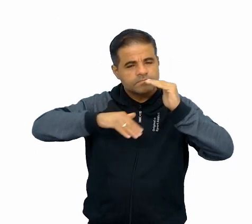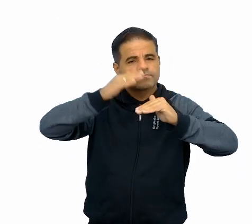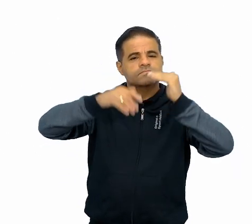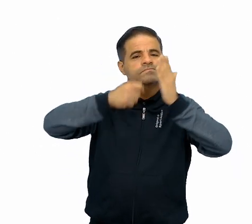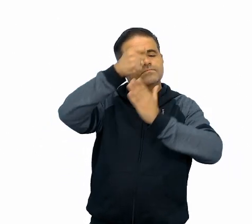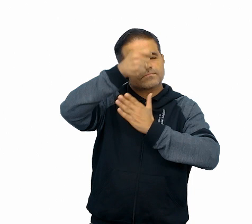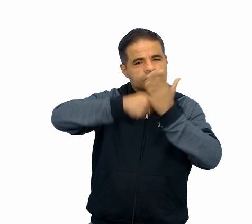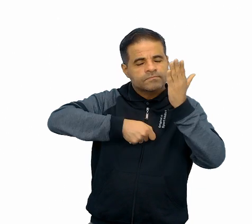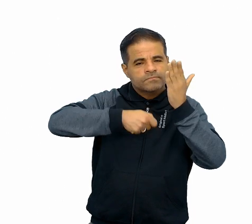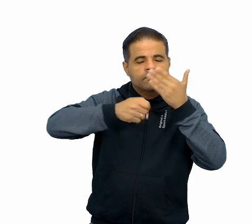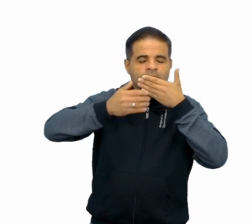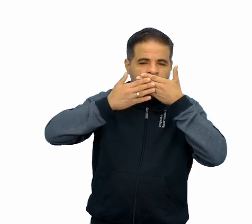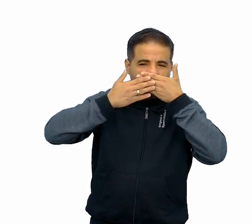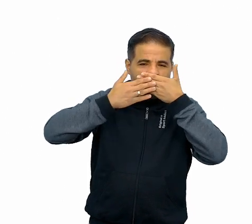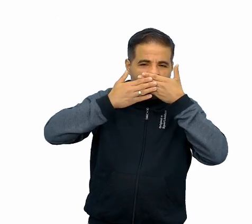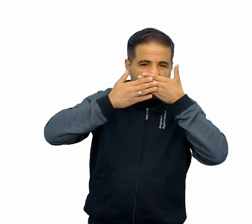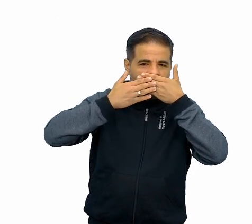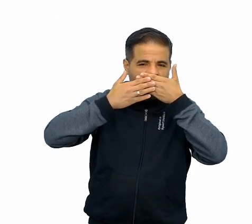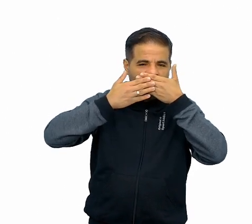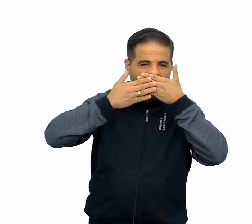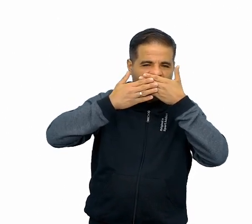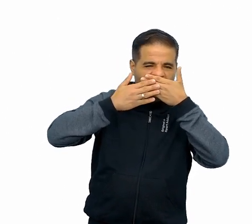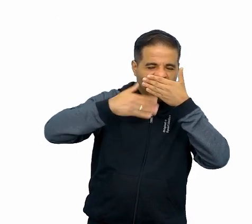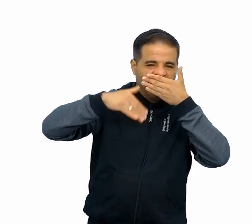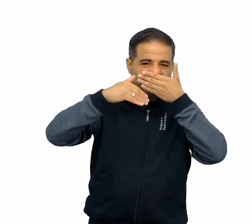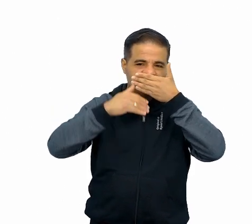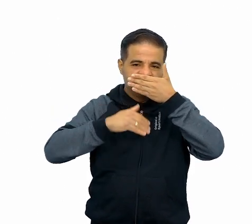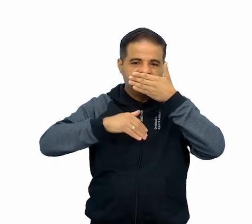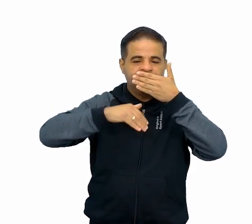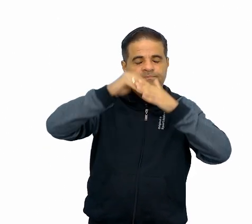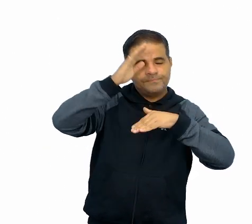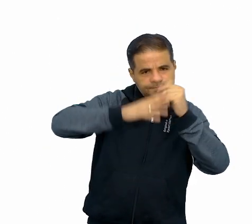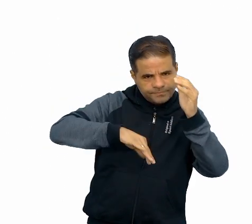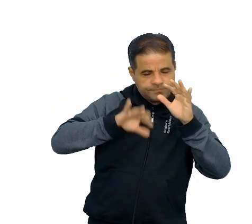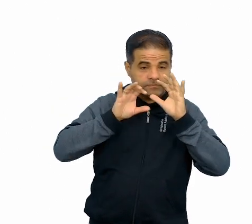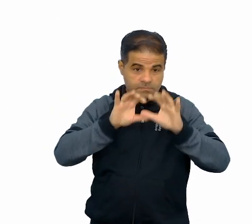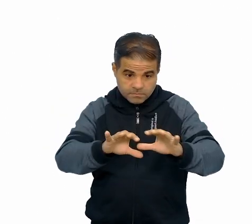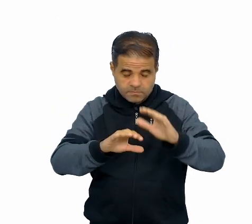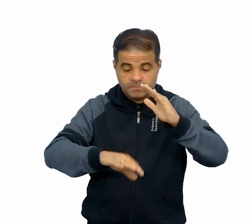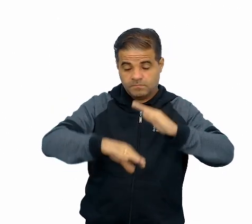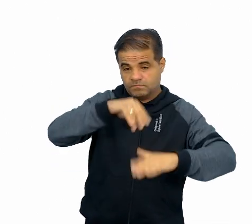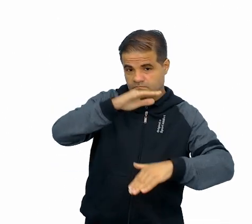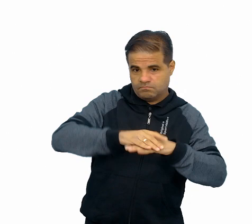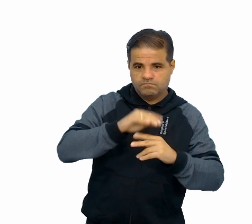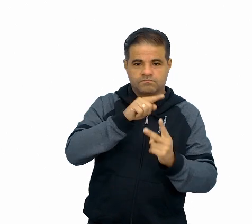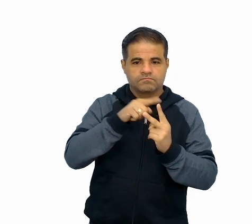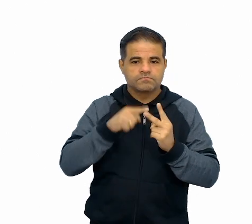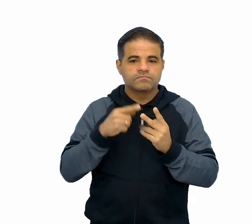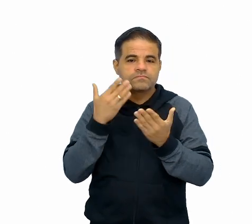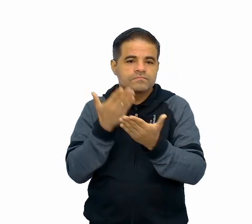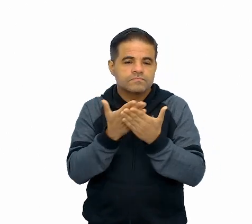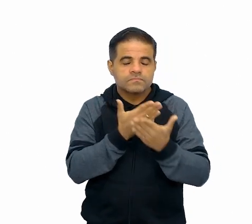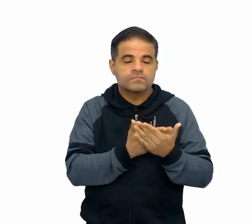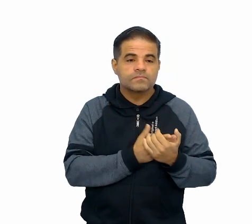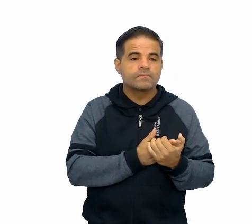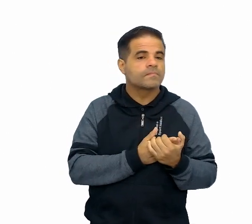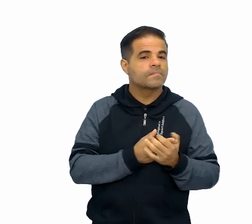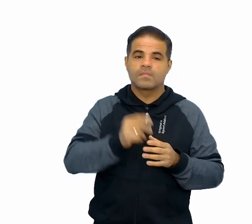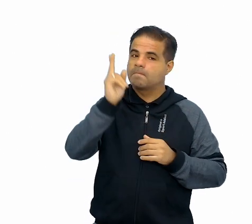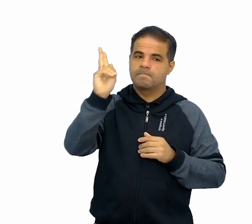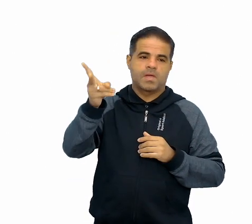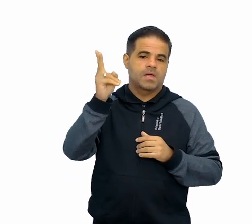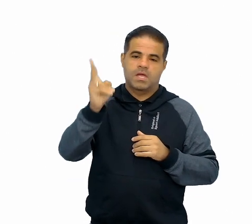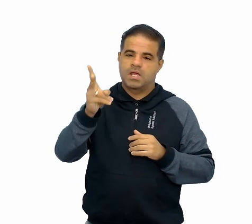escrita. As habilidades que estão envolvidas nessas duas aulas são as